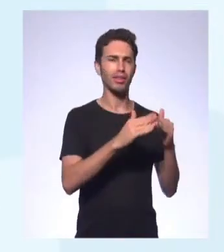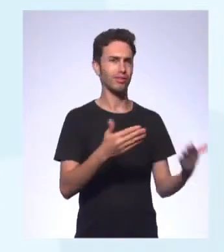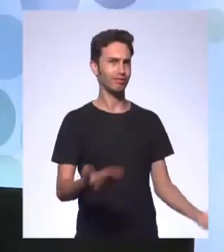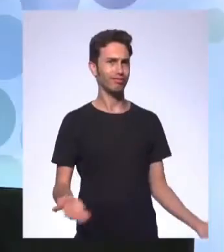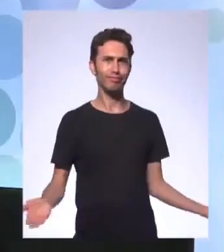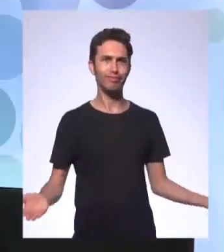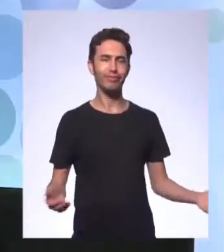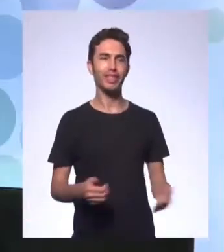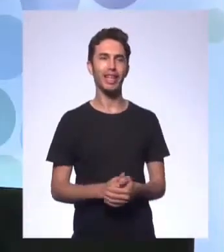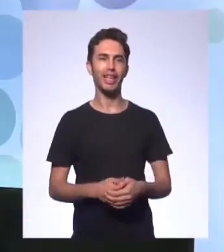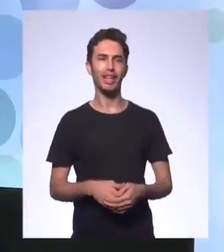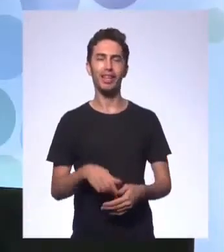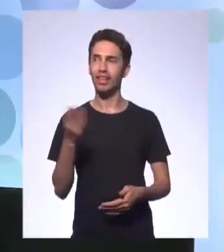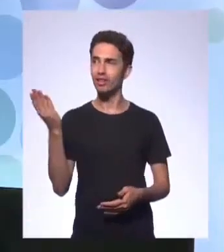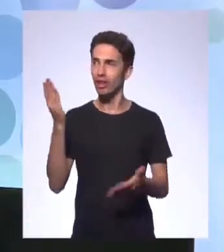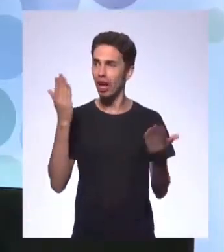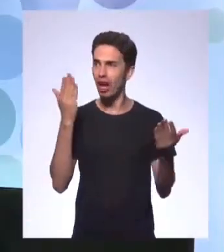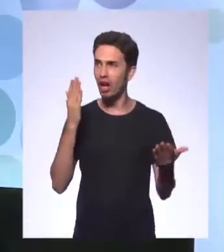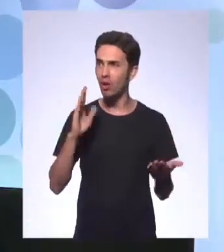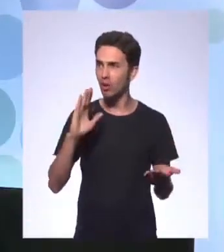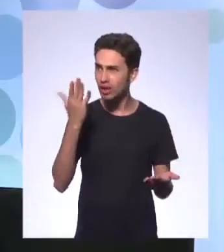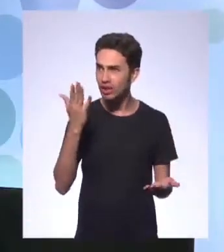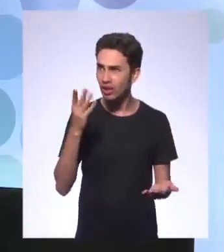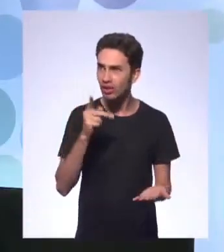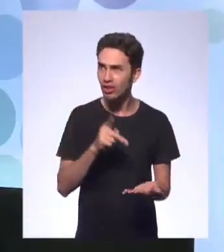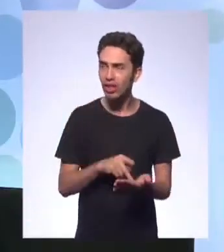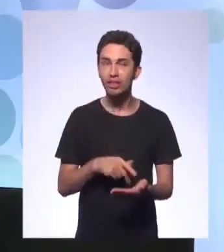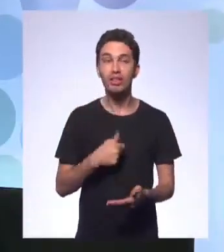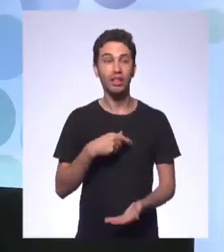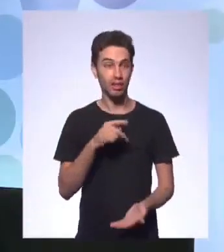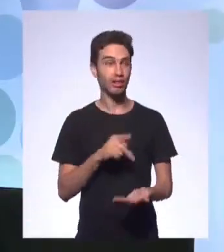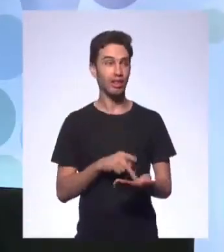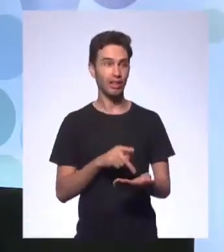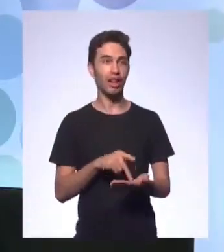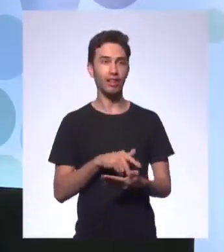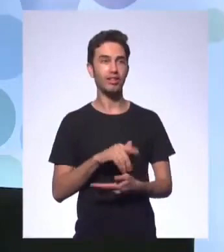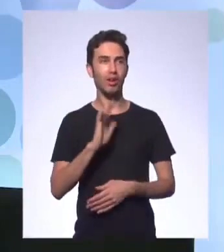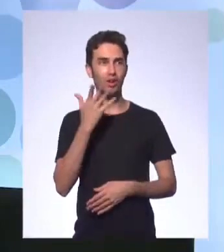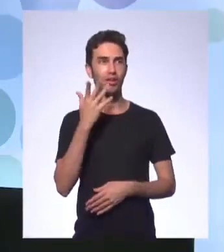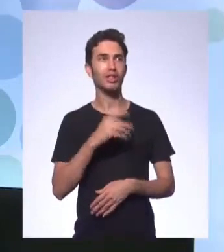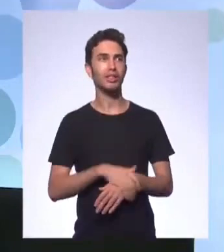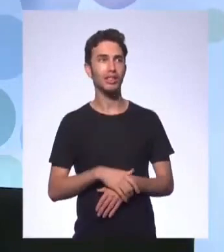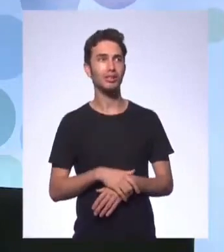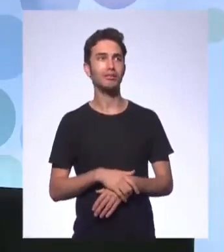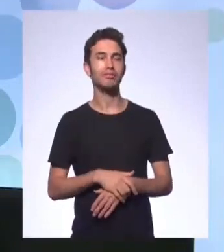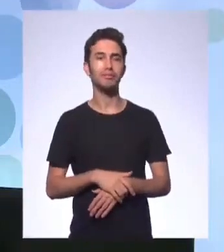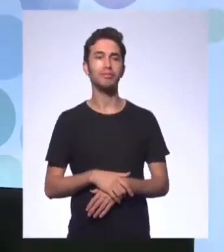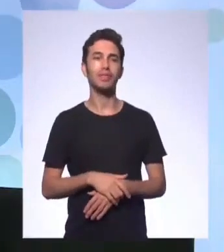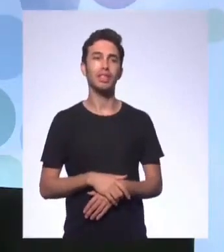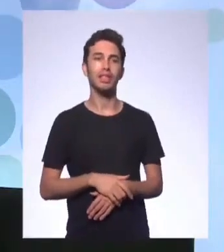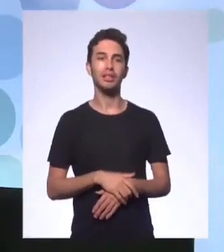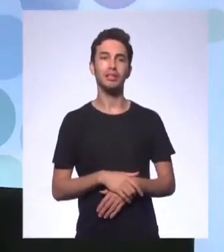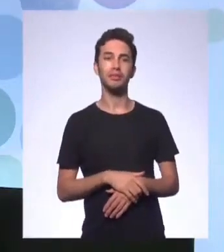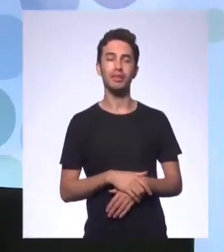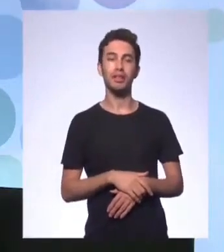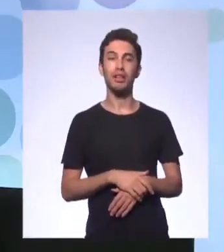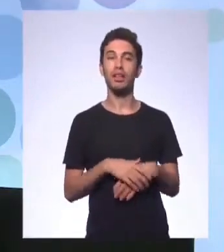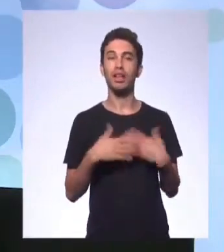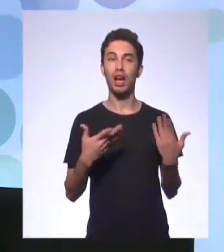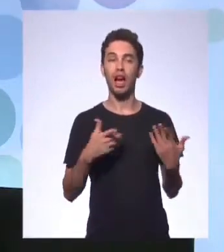você fala, isso aconteceu? Aconteceu. Tá? Eu tirei de fatos reais, a vida como ela é. Então, eu tenho aqui um